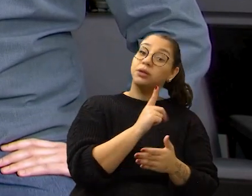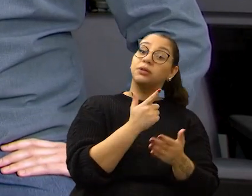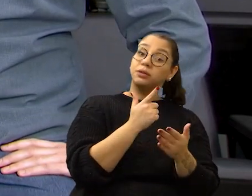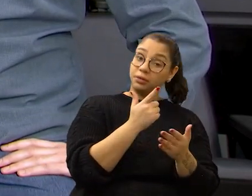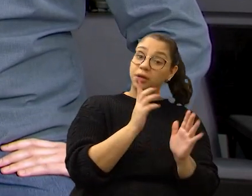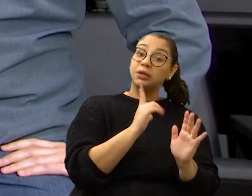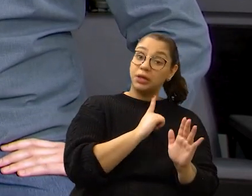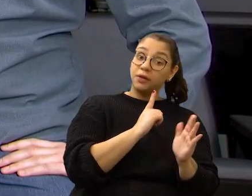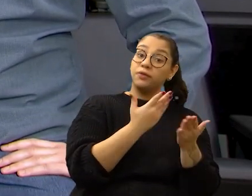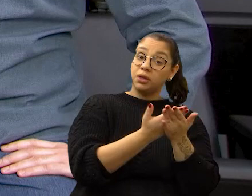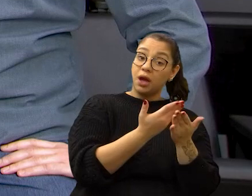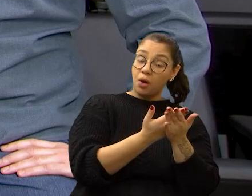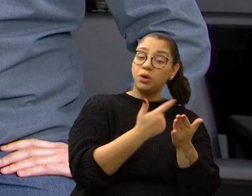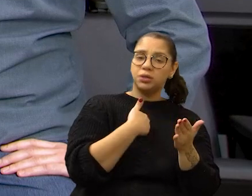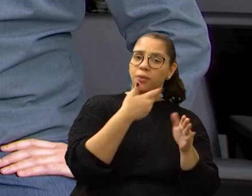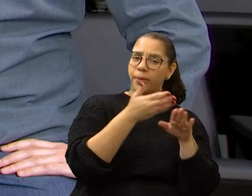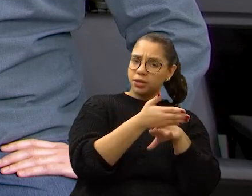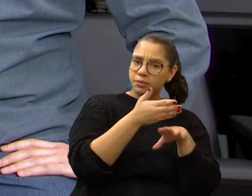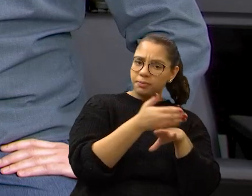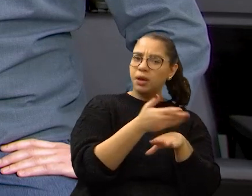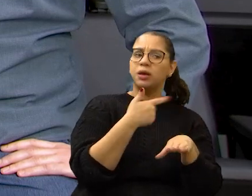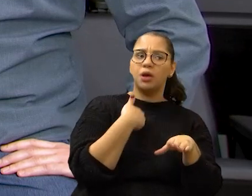Eu participei de